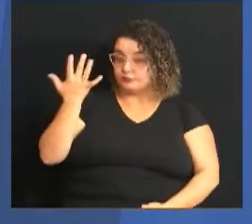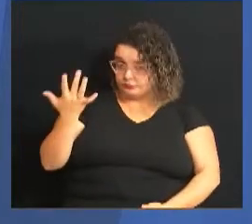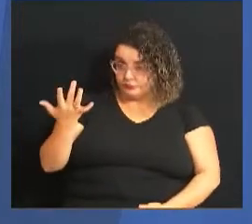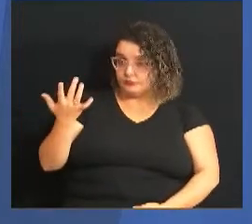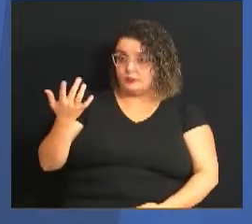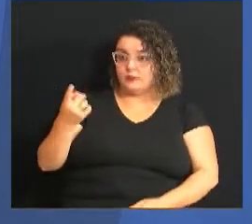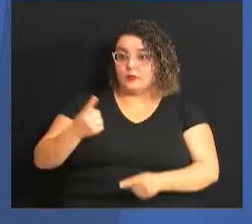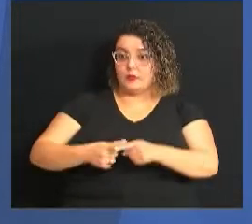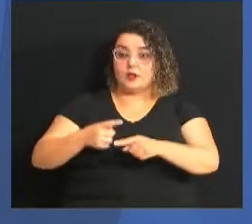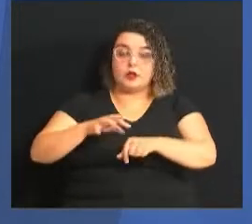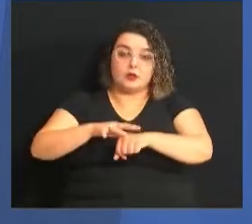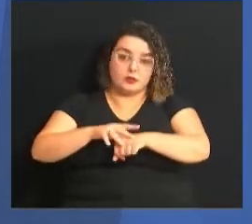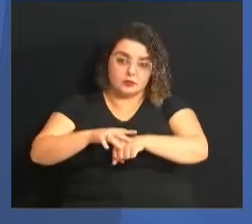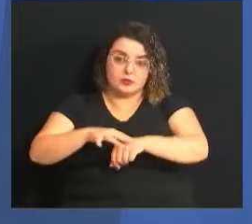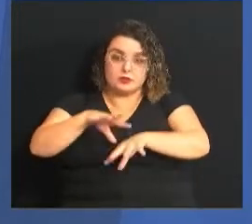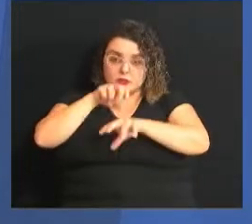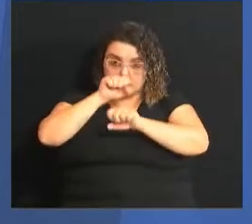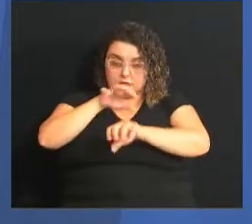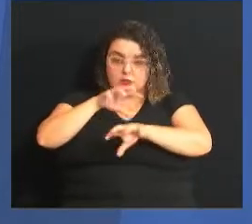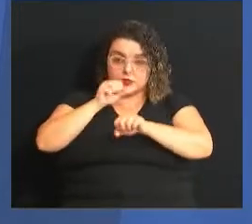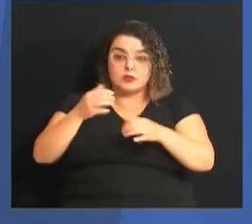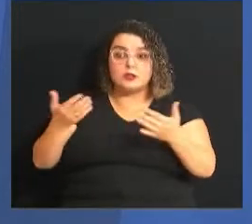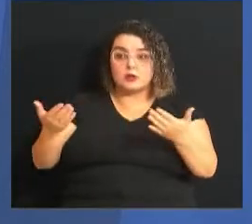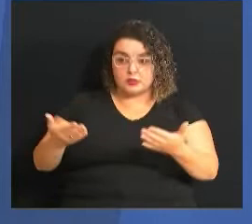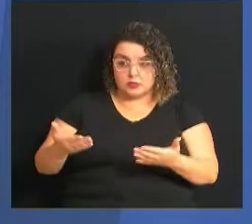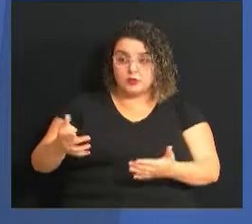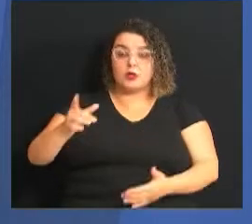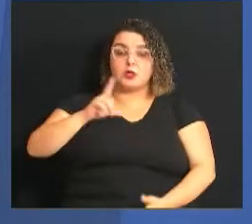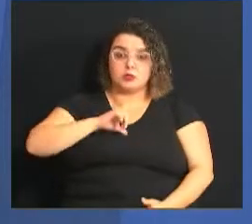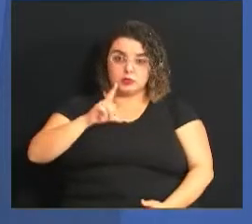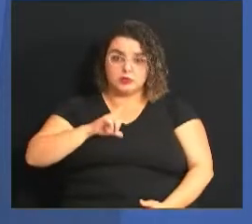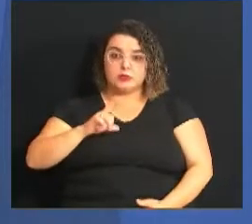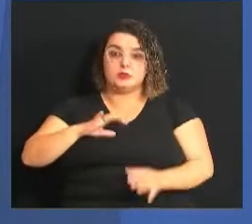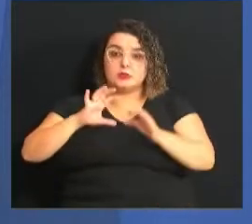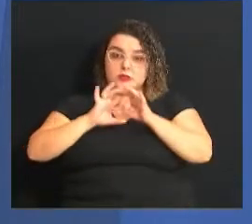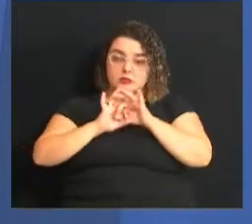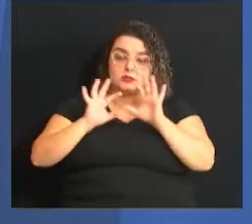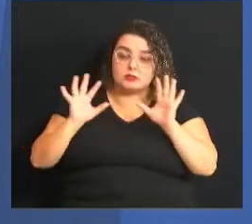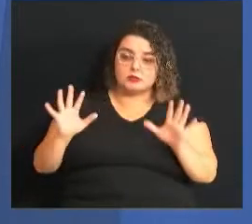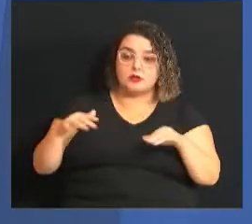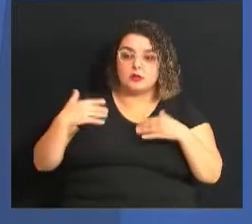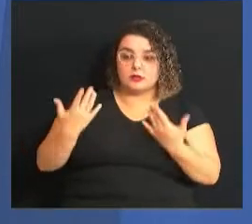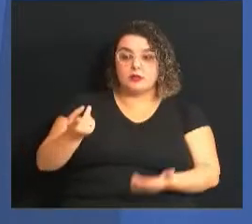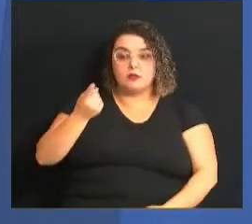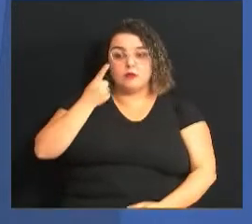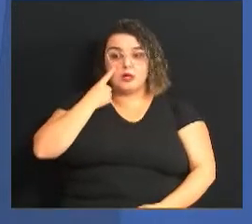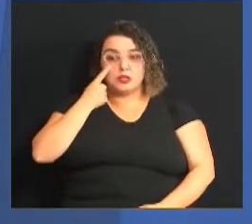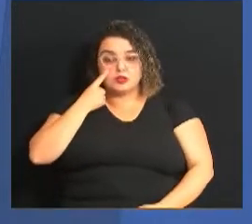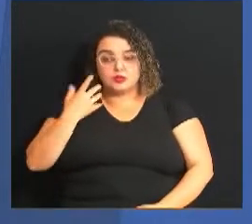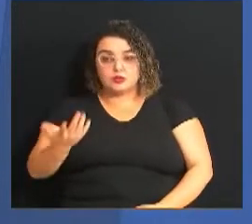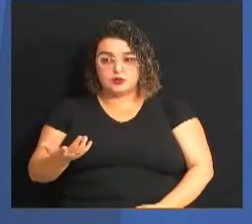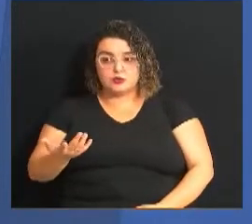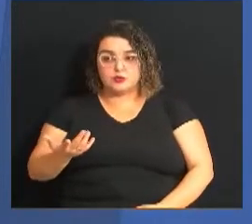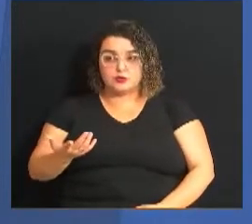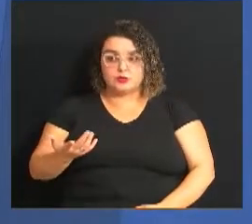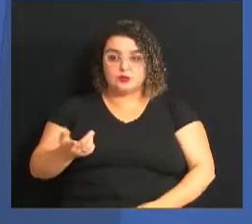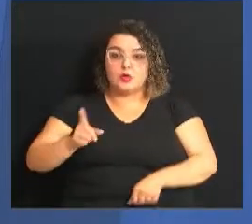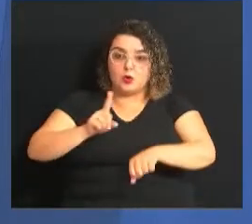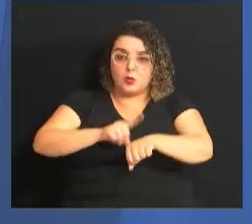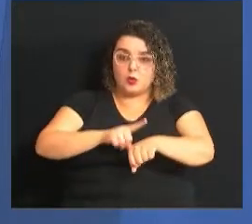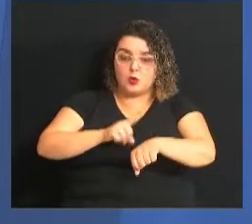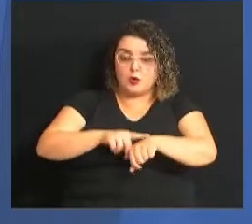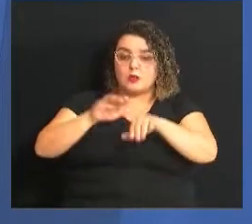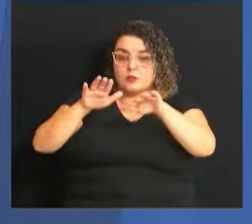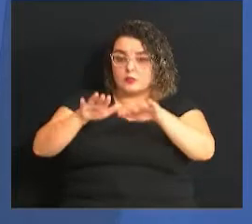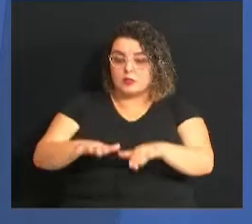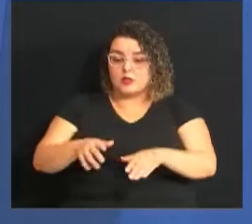doenças respiratórias e que agora a gente tem essas liberações. Então, olha só. O tempo de permanência